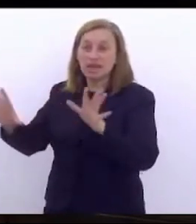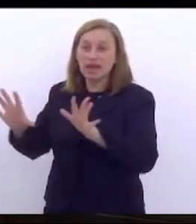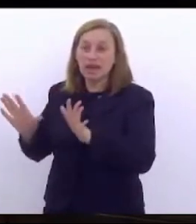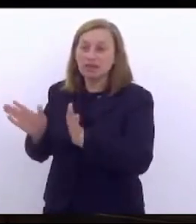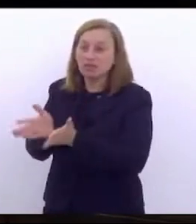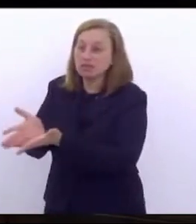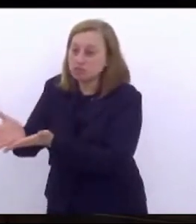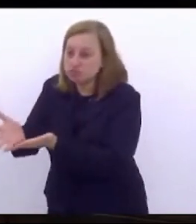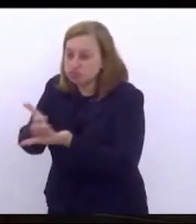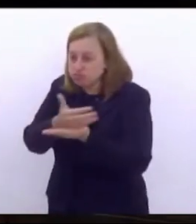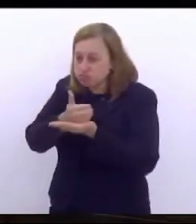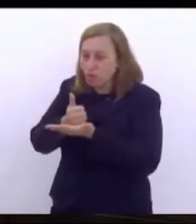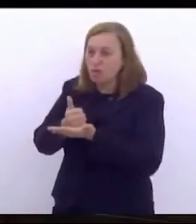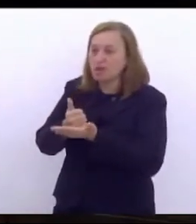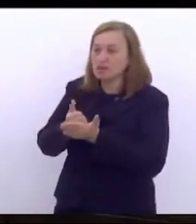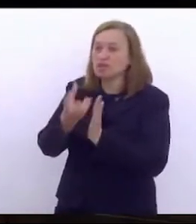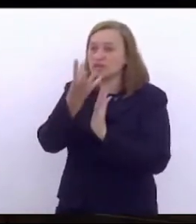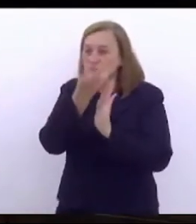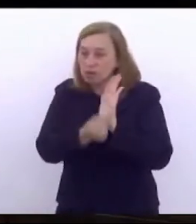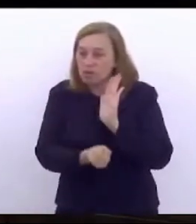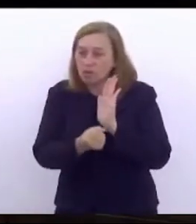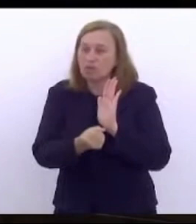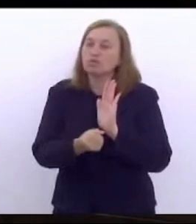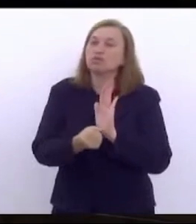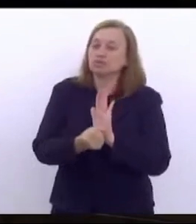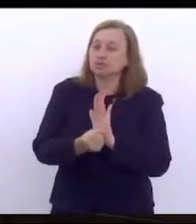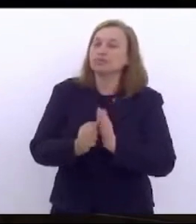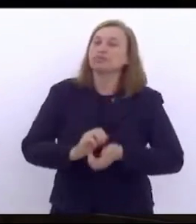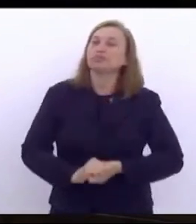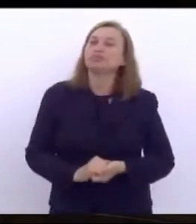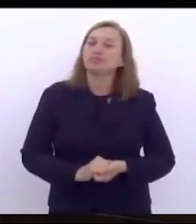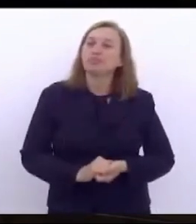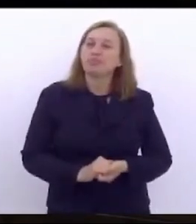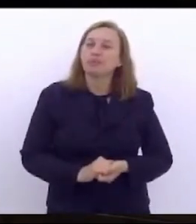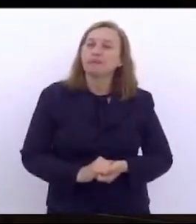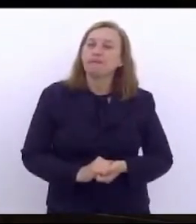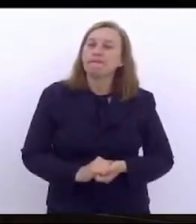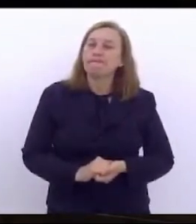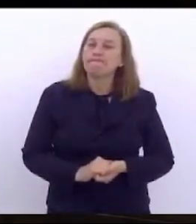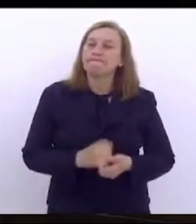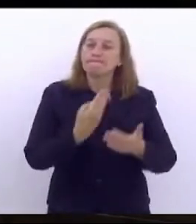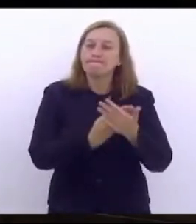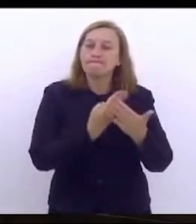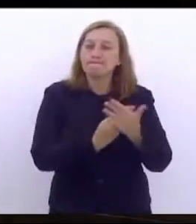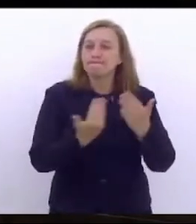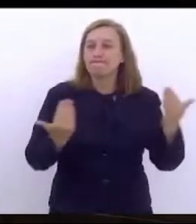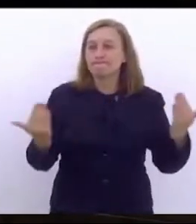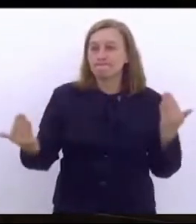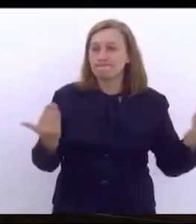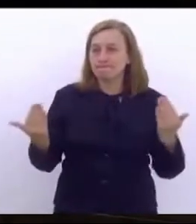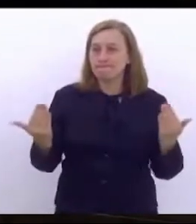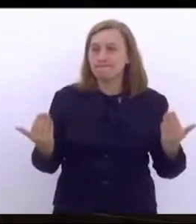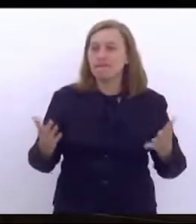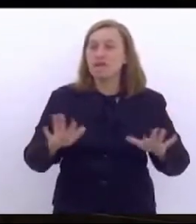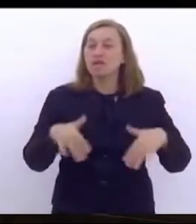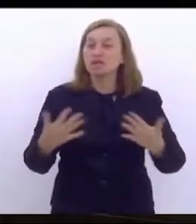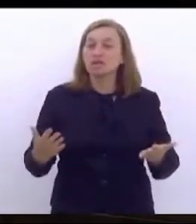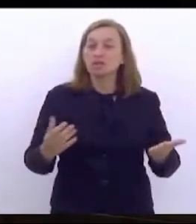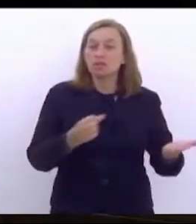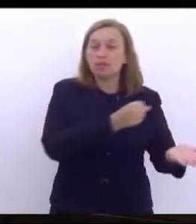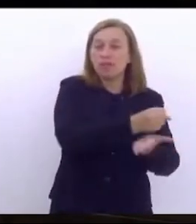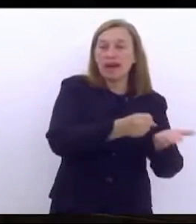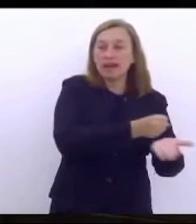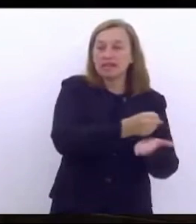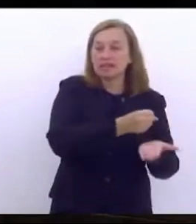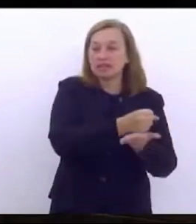oficiais. Isso de maneira geral, essa é a estrutura do estudo. Tá? Então, são dois pilares.